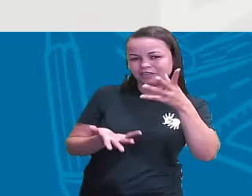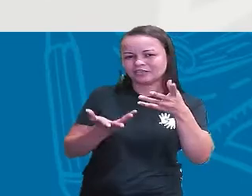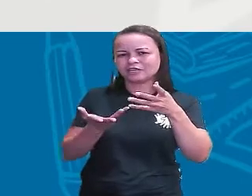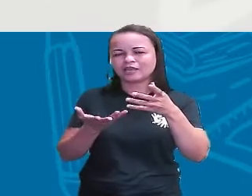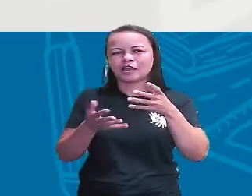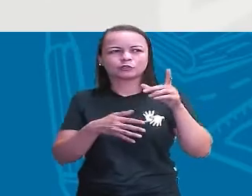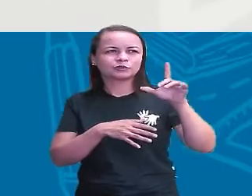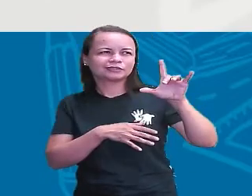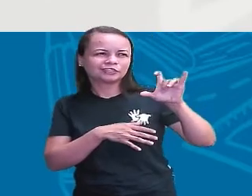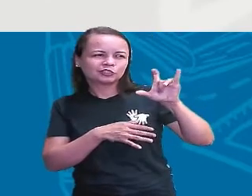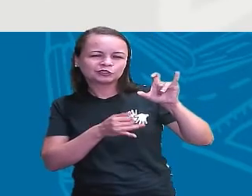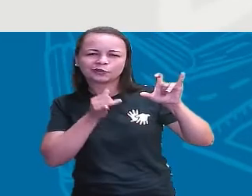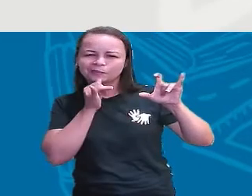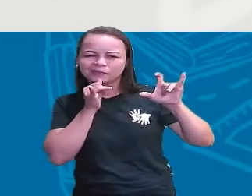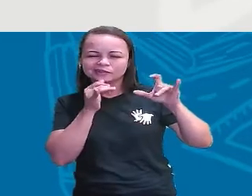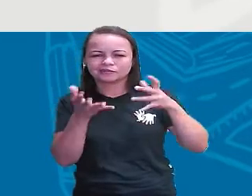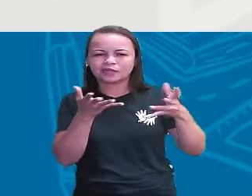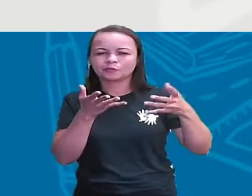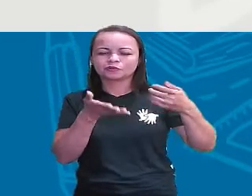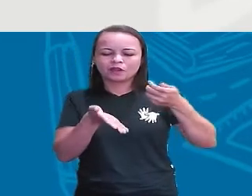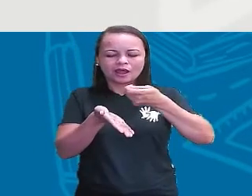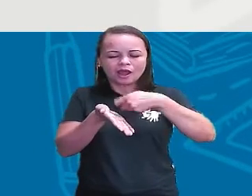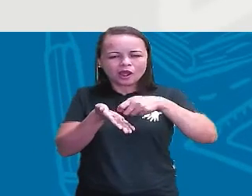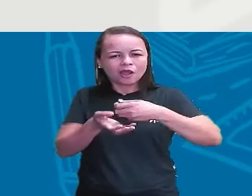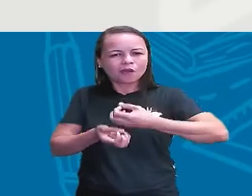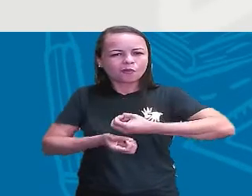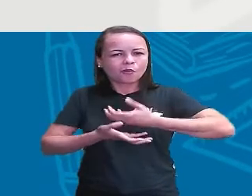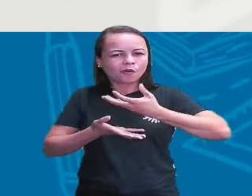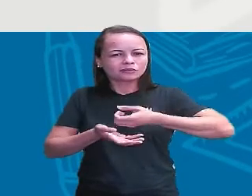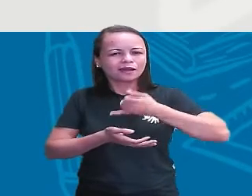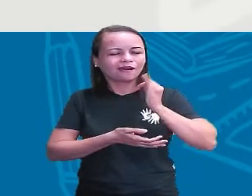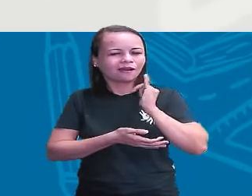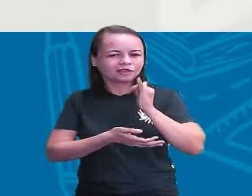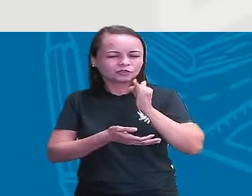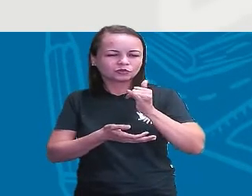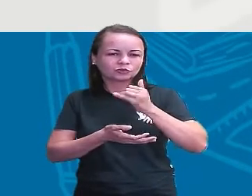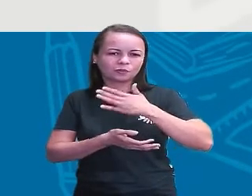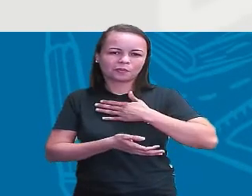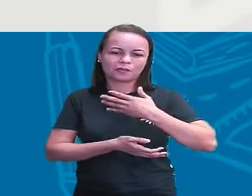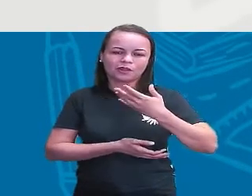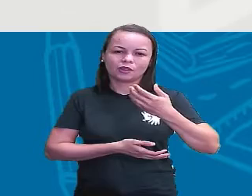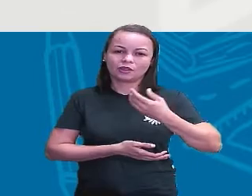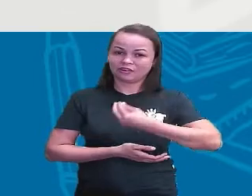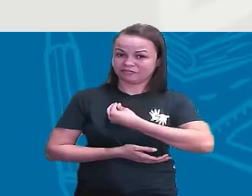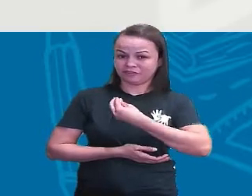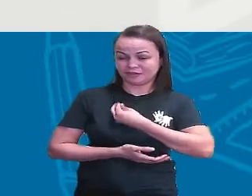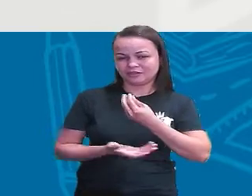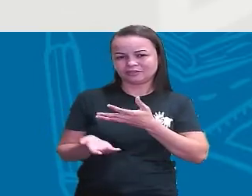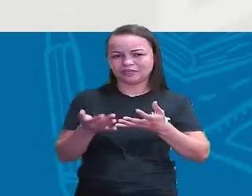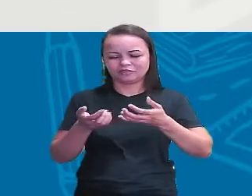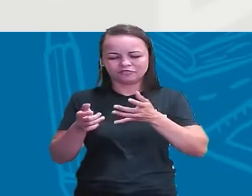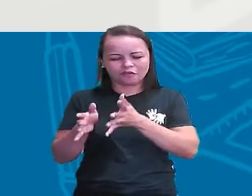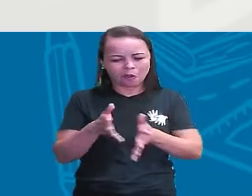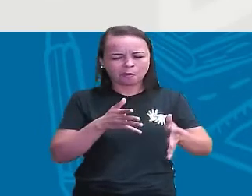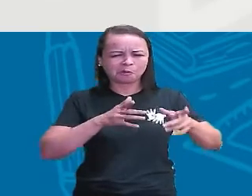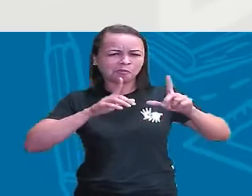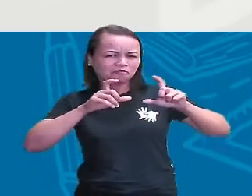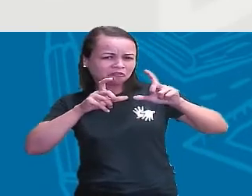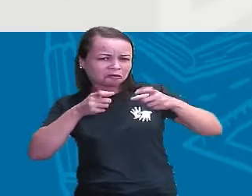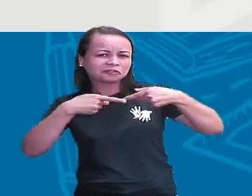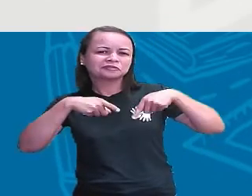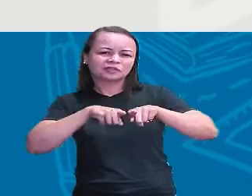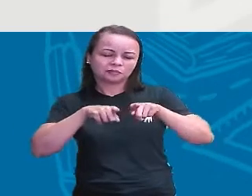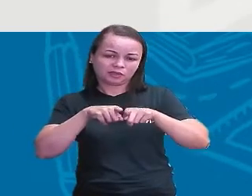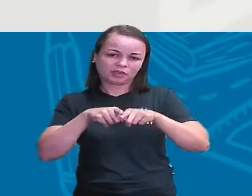estou lá contando um pouco do meu dia a dia, né, de forma instantânea ali, e de certa forma também passa a ser